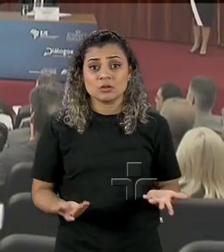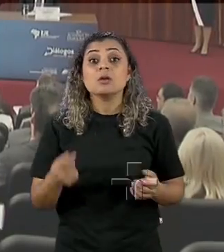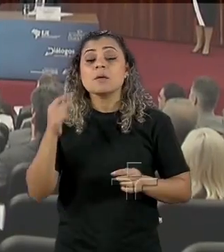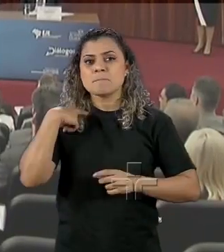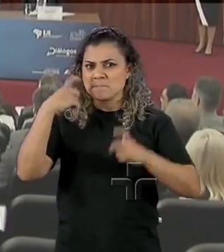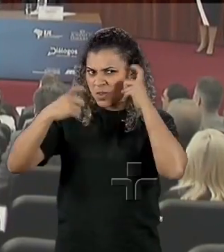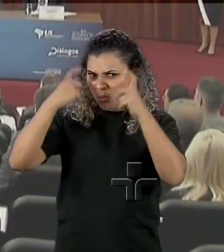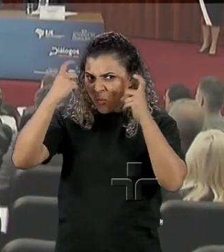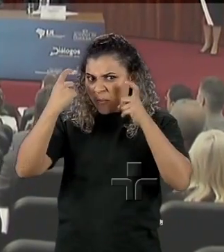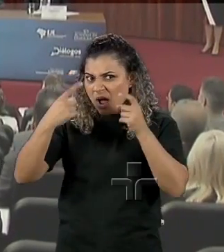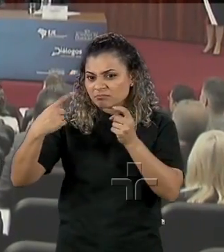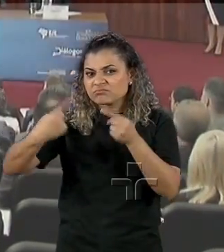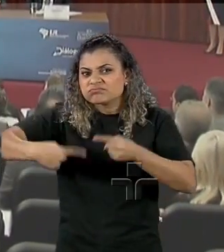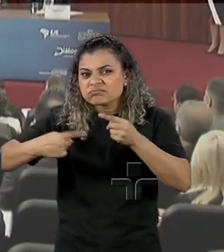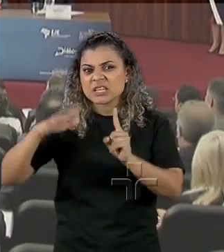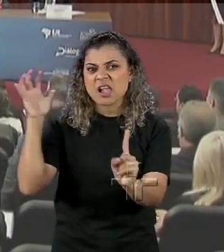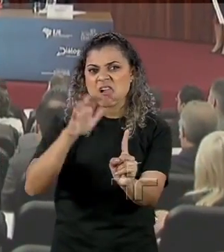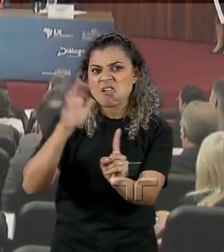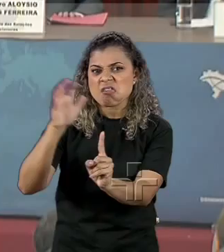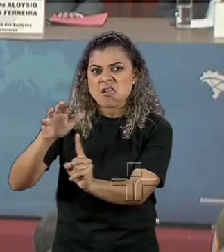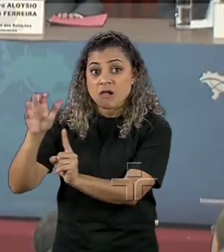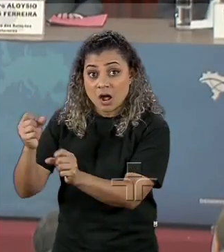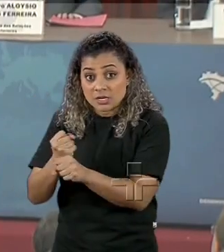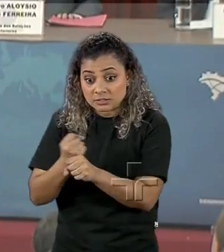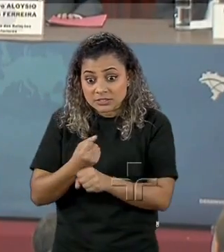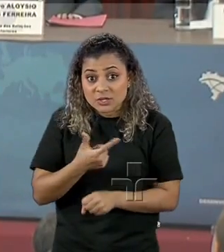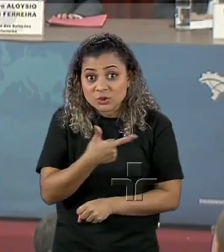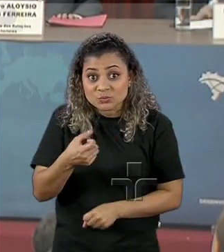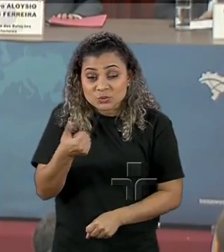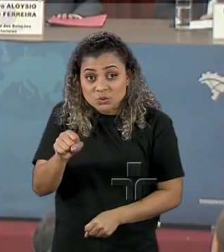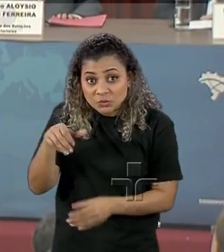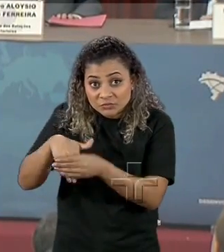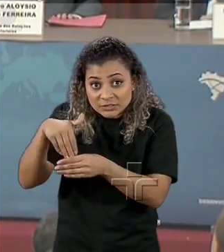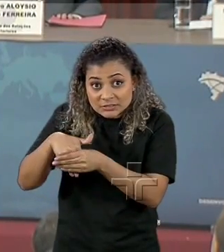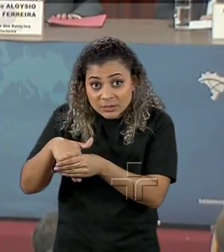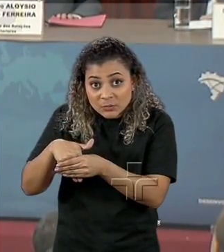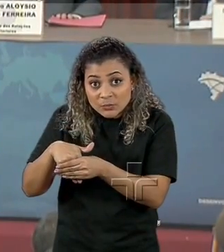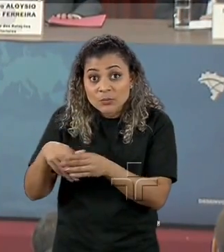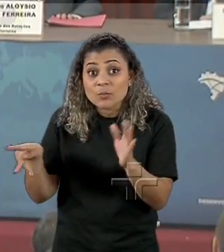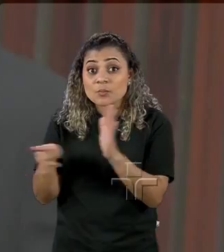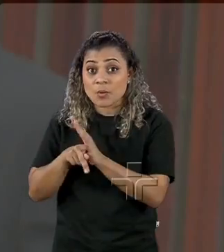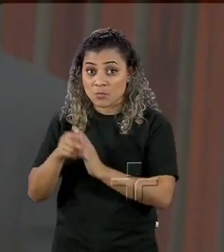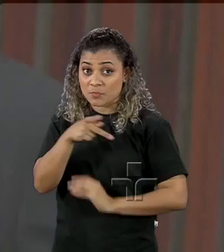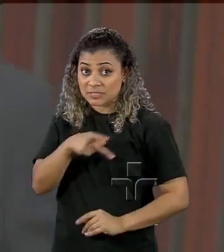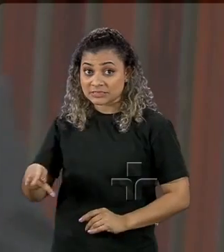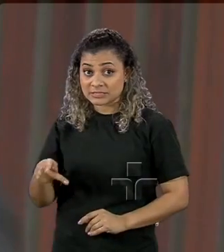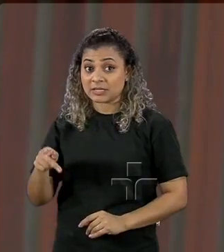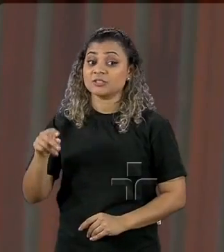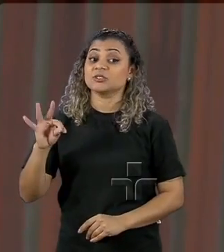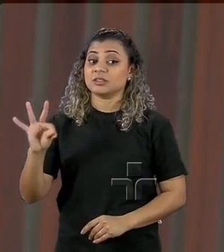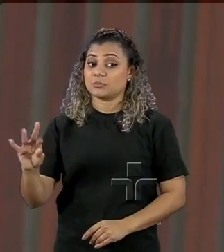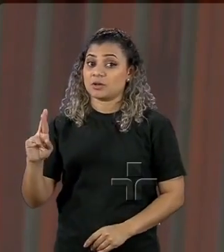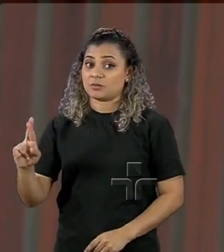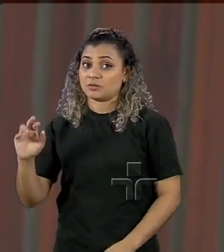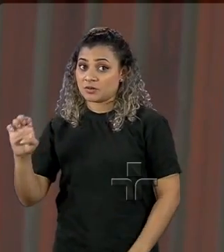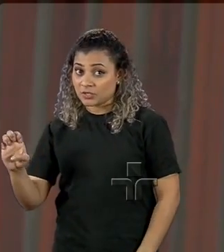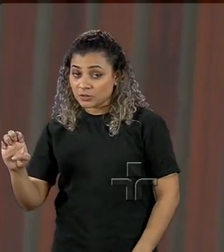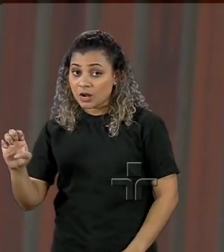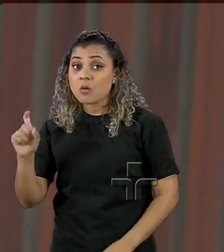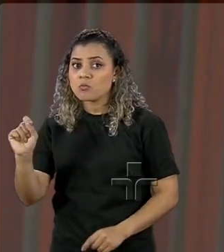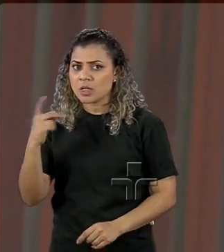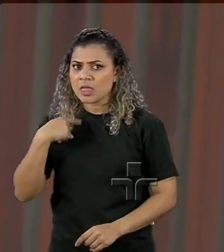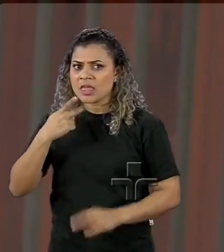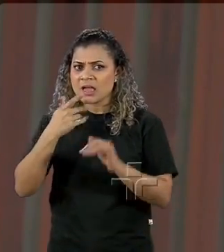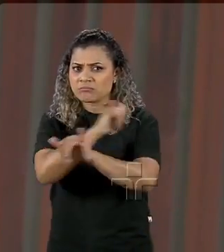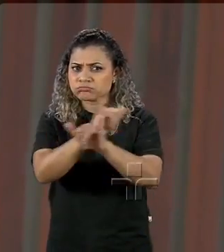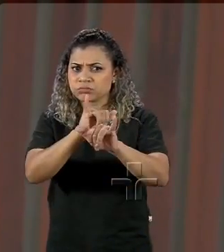político das fake news na campanha eleitoral desse ano, o presidente do Tribunal Superior Eleitoral afirmou que a Justiça Eleitoral